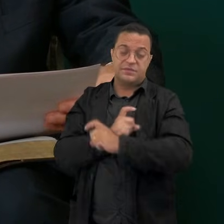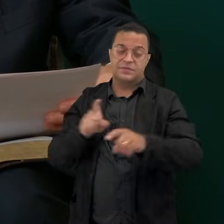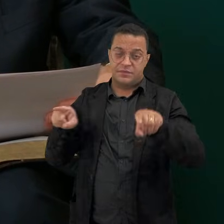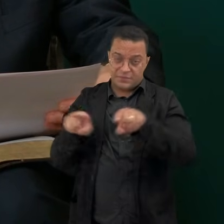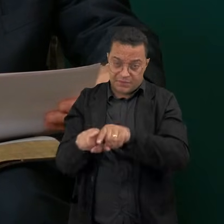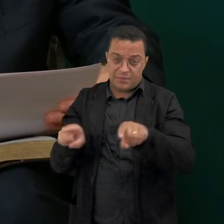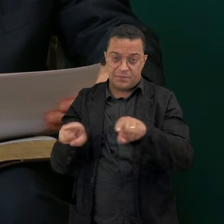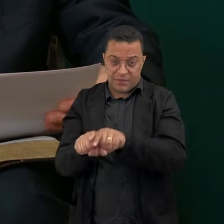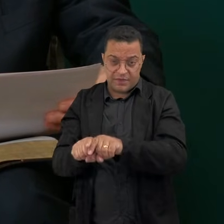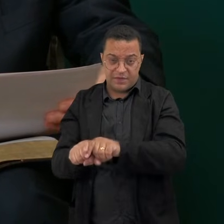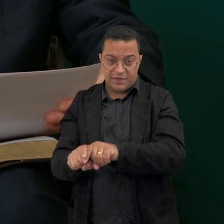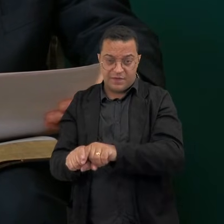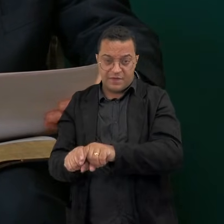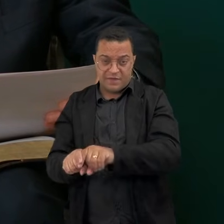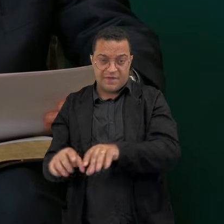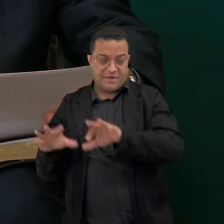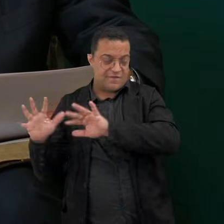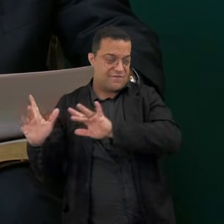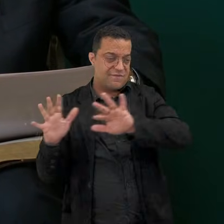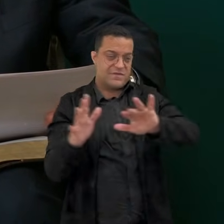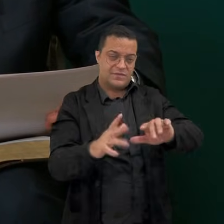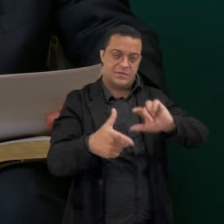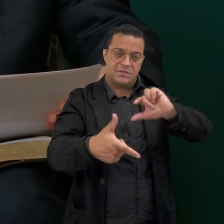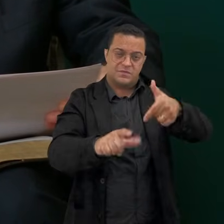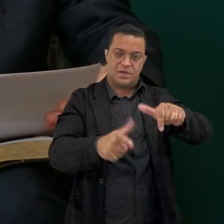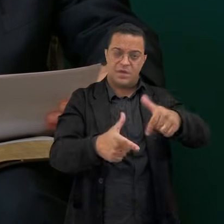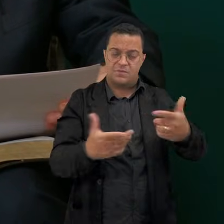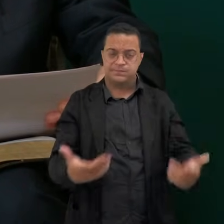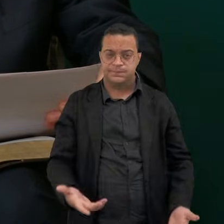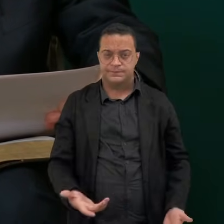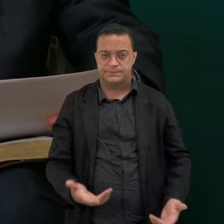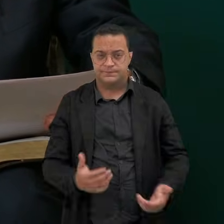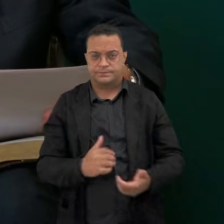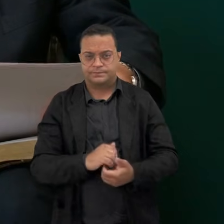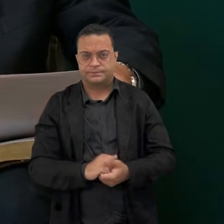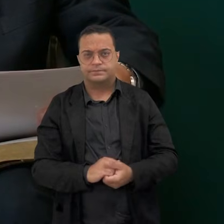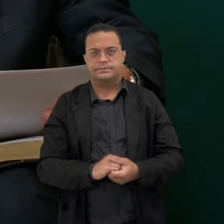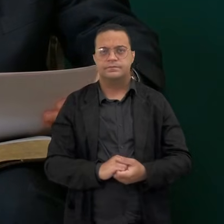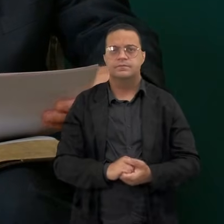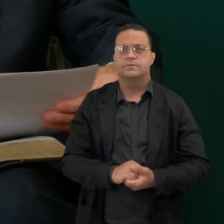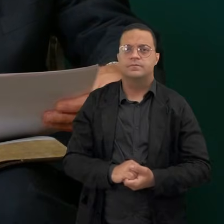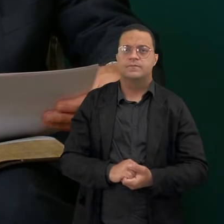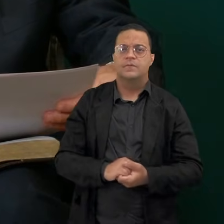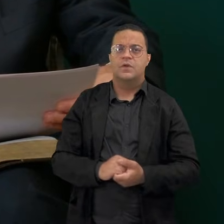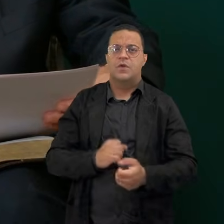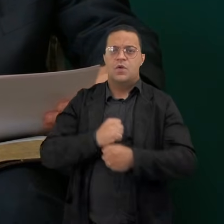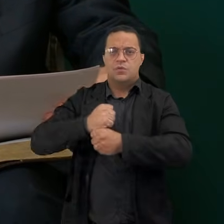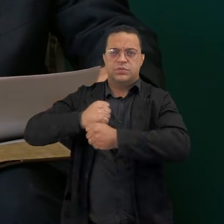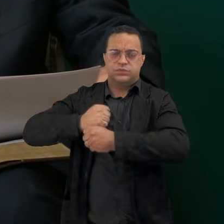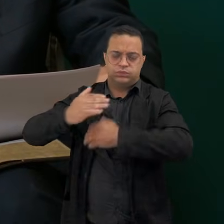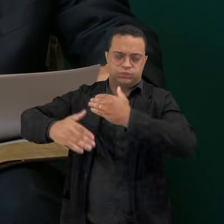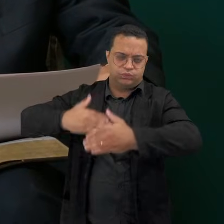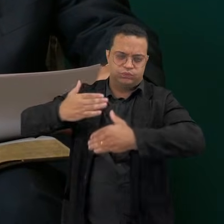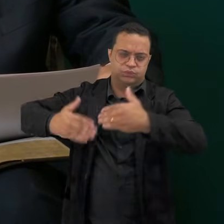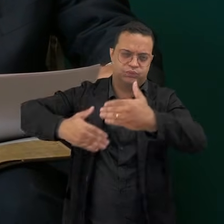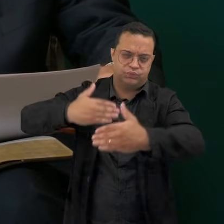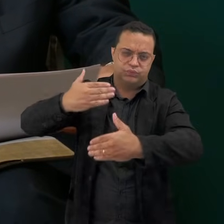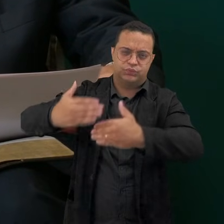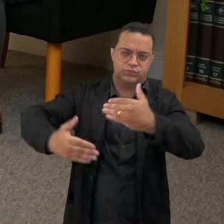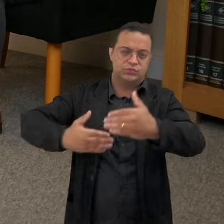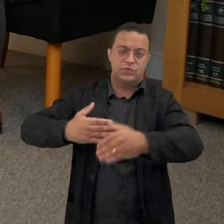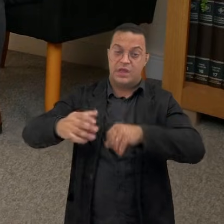Otomano dominou por muito tempo, antes um pouco os cruzados, né? Sim. Houveram várias batalhas, os cruzados ficaram ali alguns anos